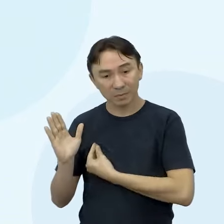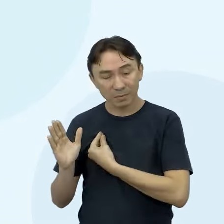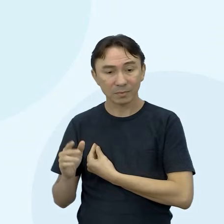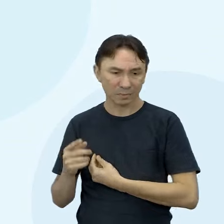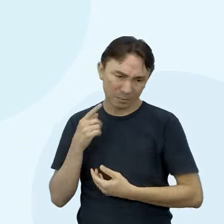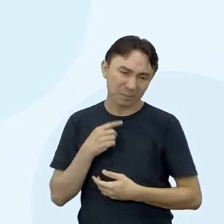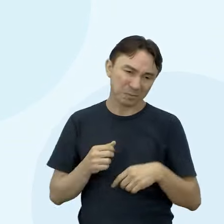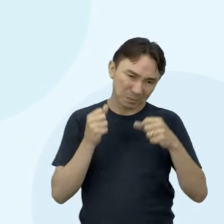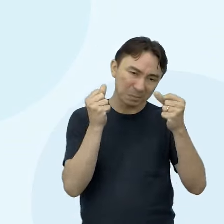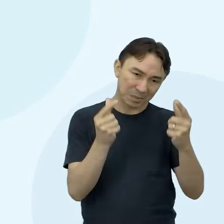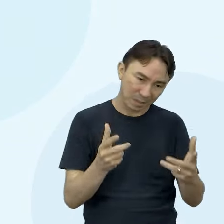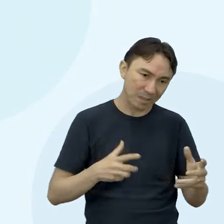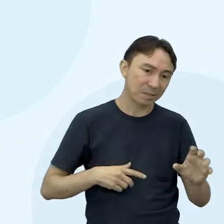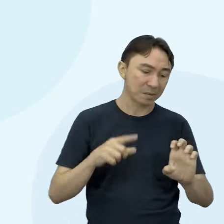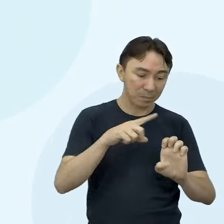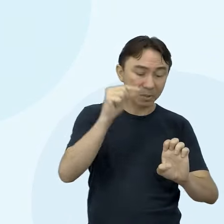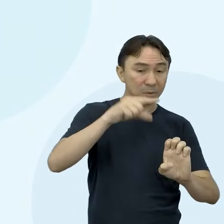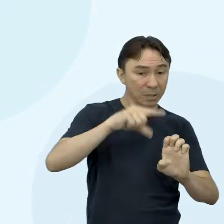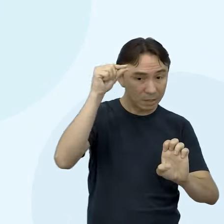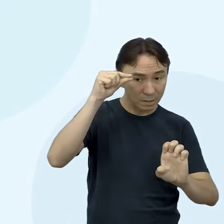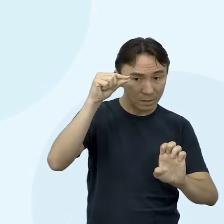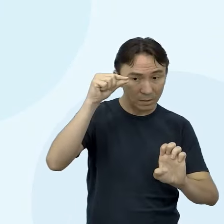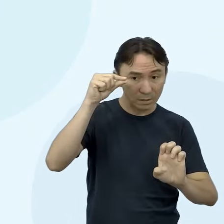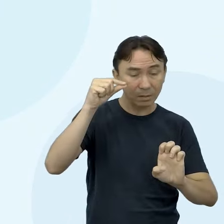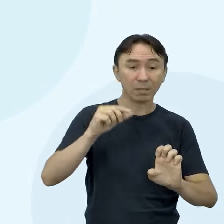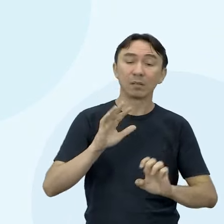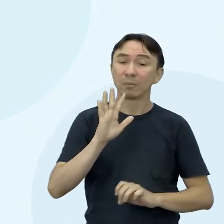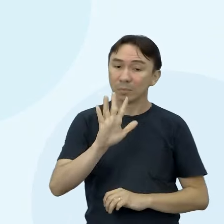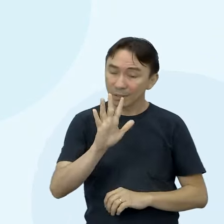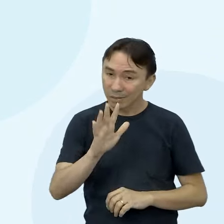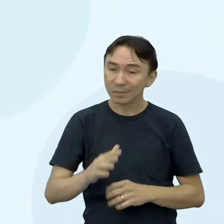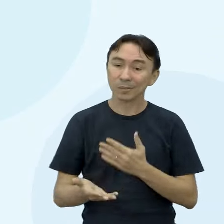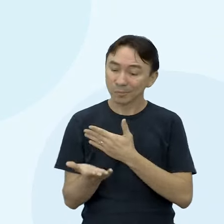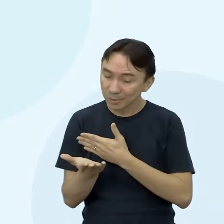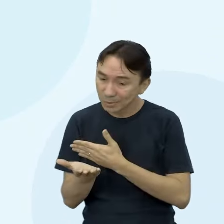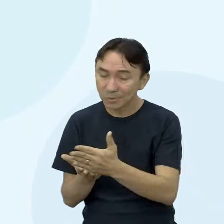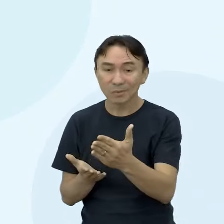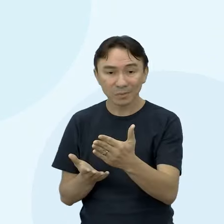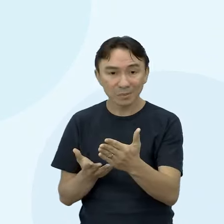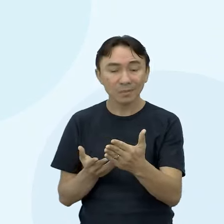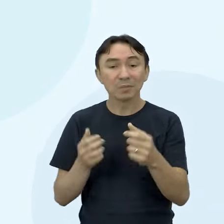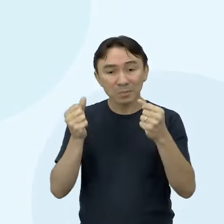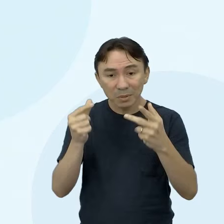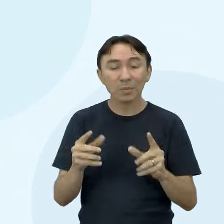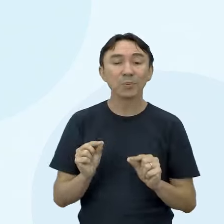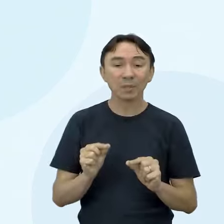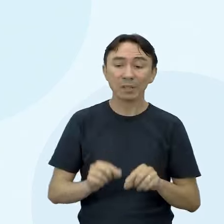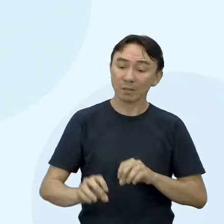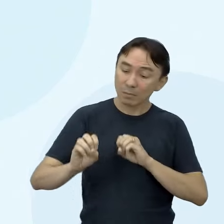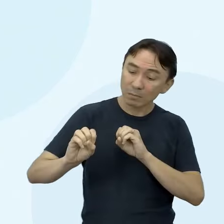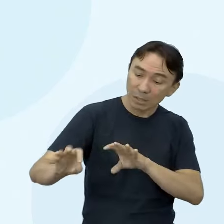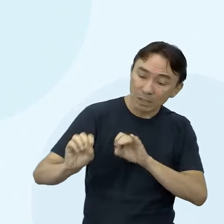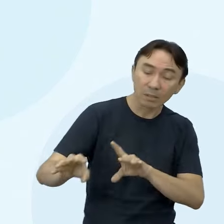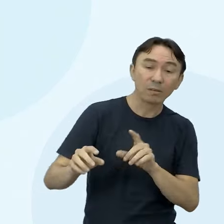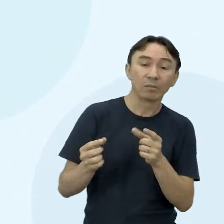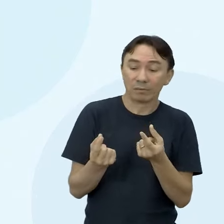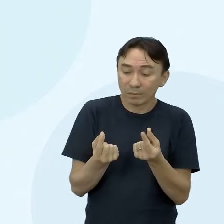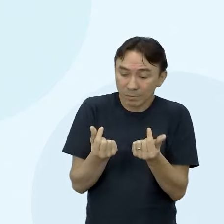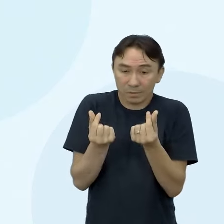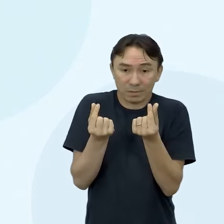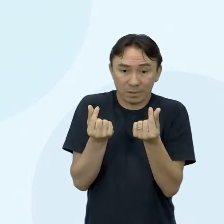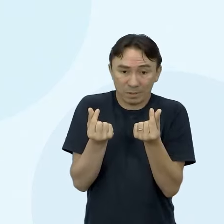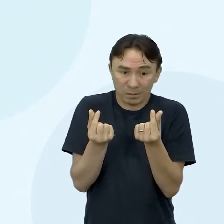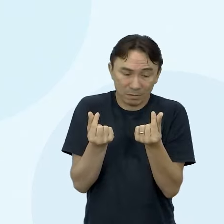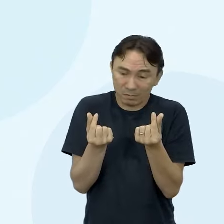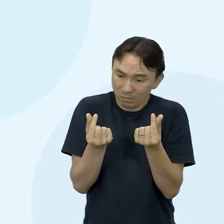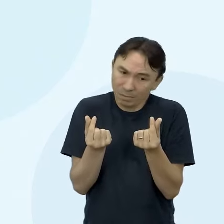empreendedorismo, mas a gente começou falando de educação financeira, que tem relação, né? Não tem como fugir, tem uma